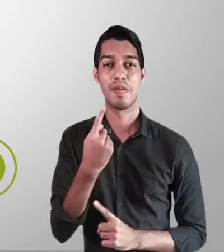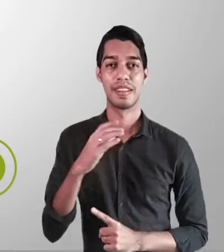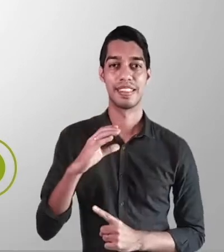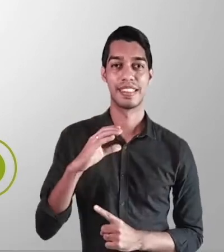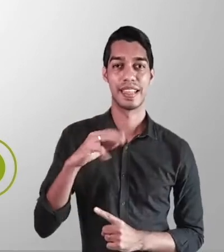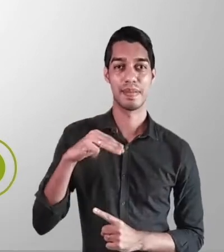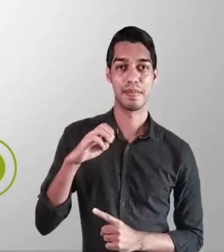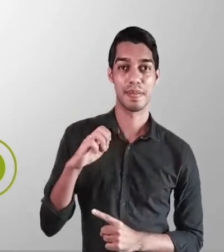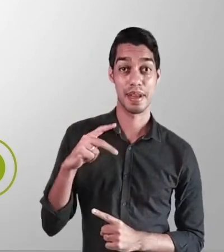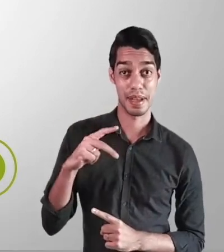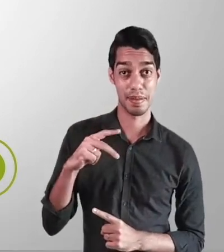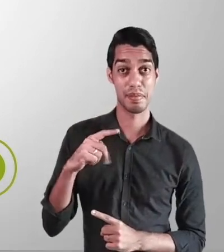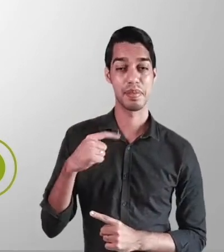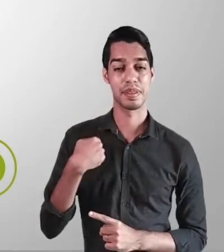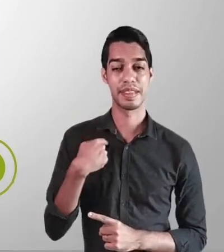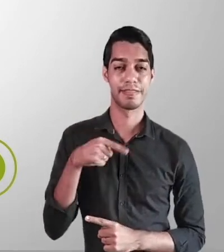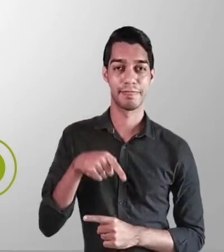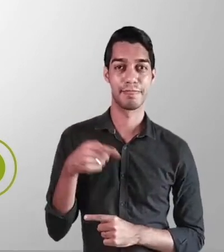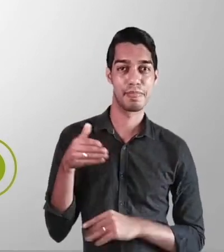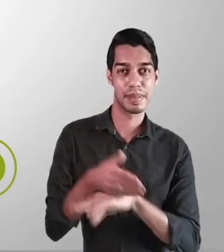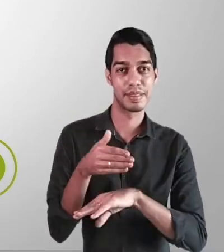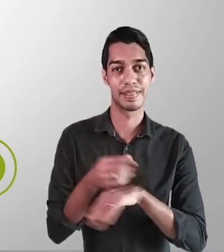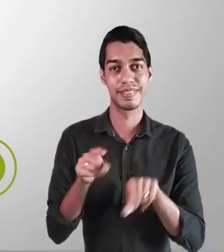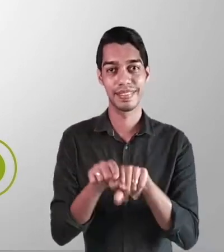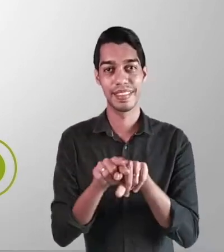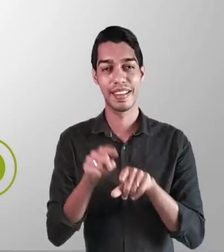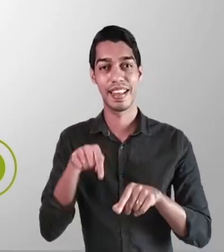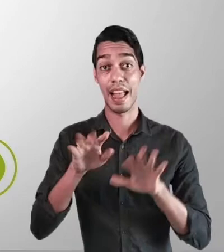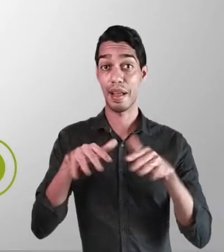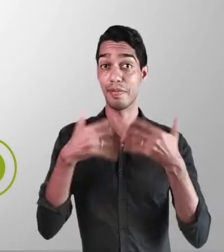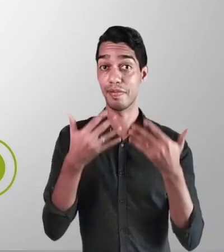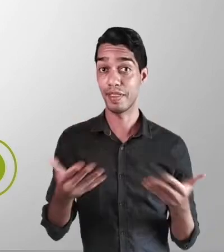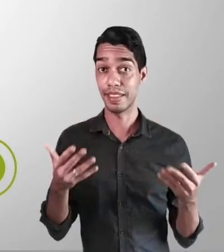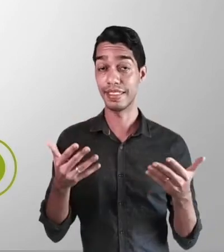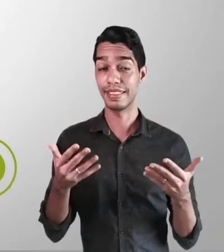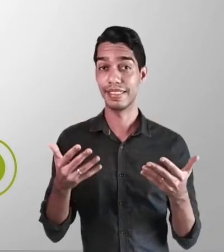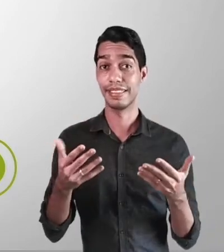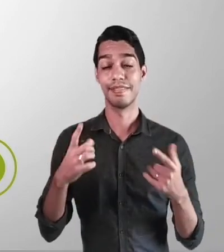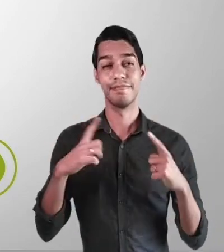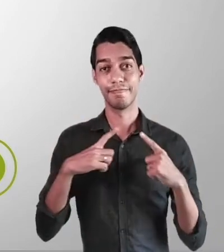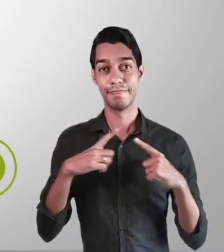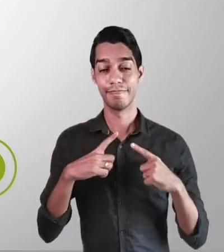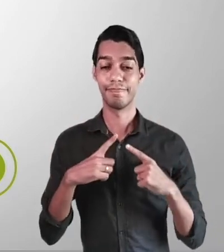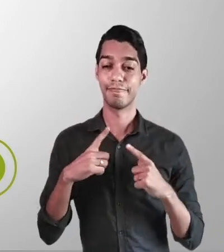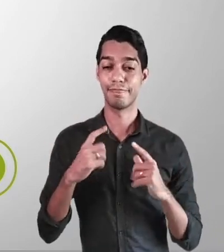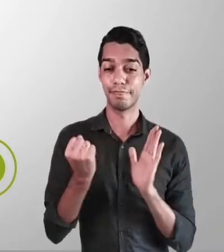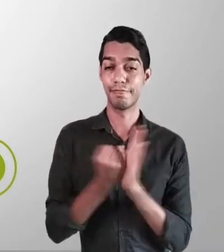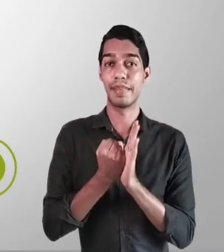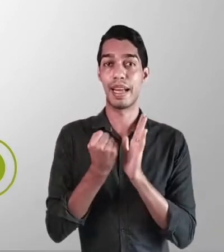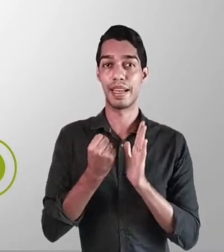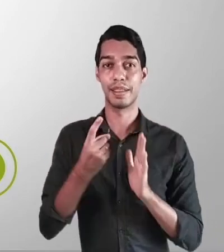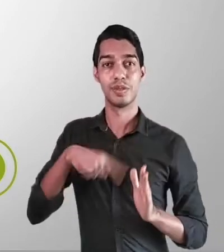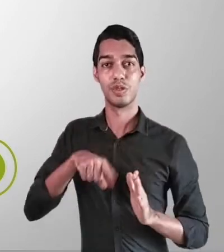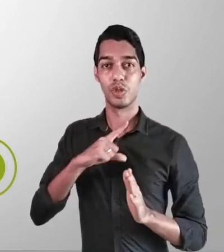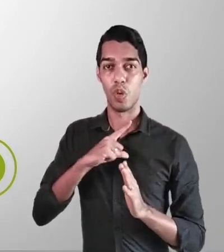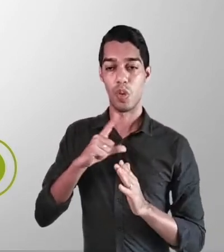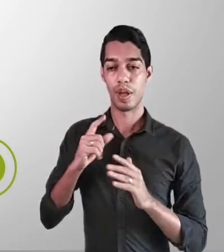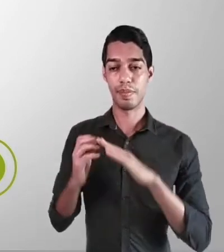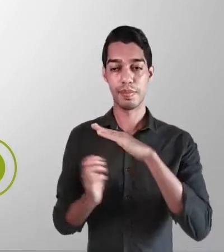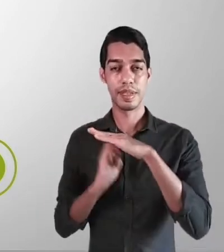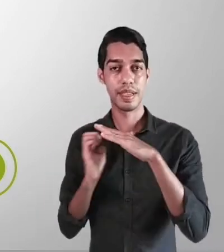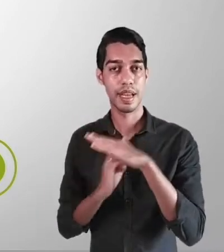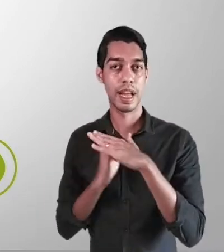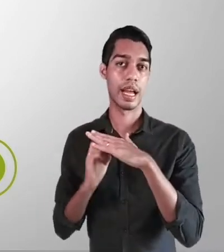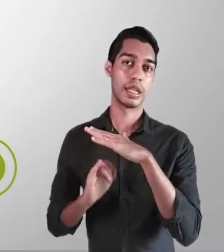nosso CIAB, portanto, são eventos que marcam aí a trajetória das nossas entidades, das nossas